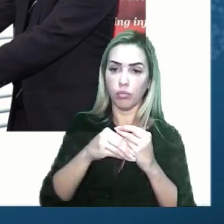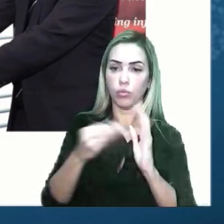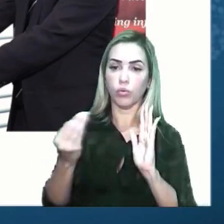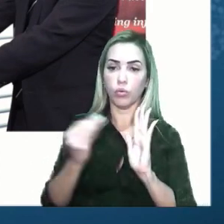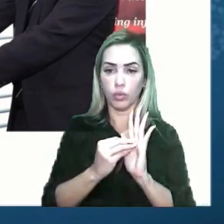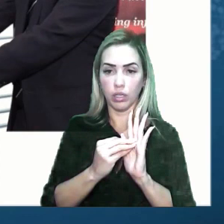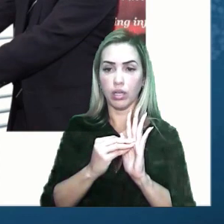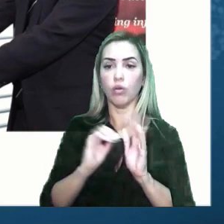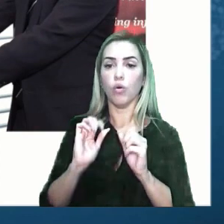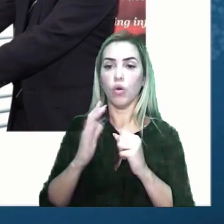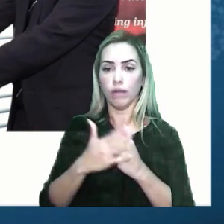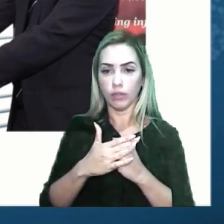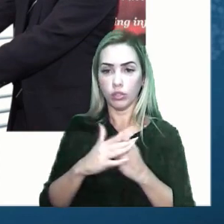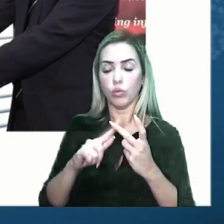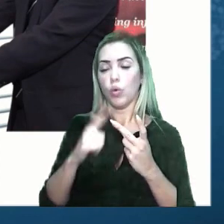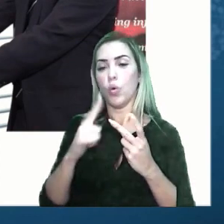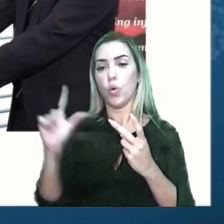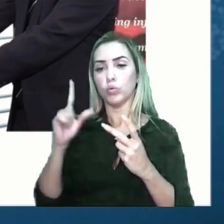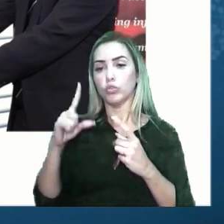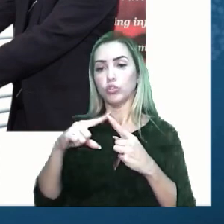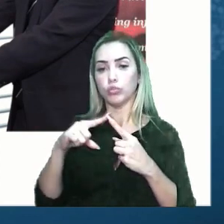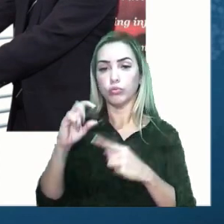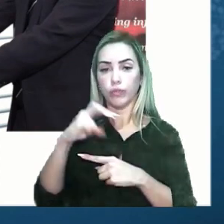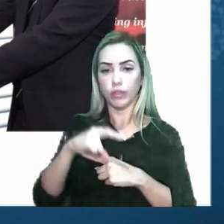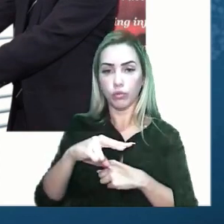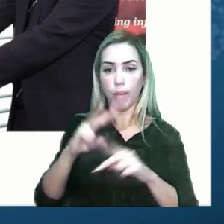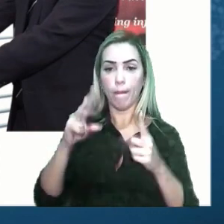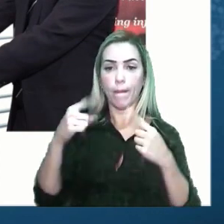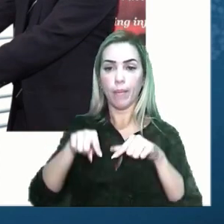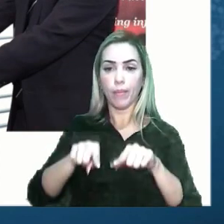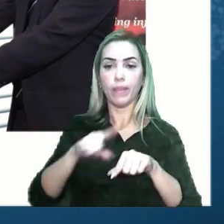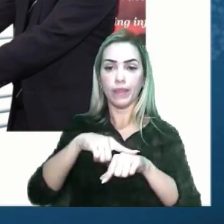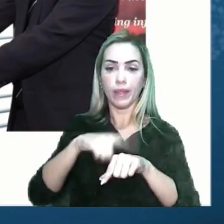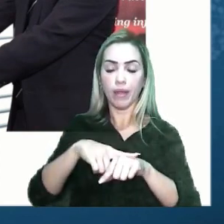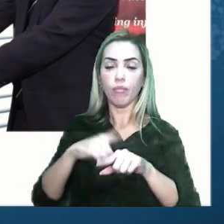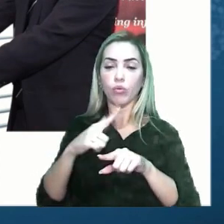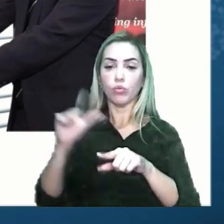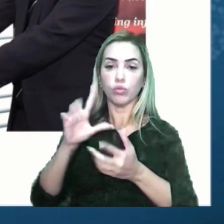o coronavírus, entre outros vírus, e ao mesmo tempo essas organizações,